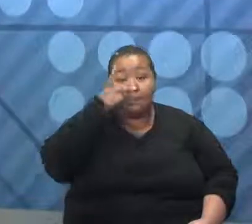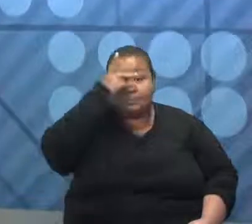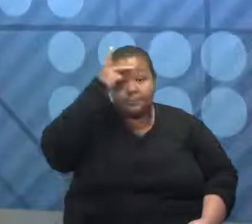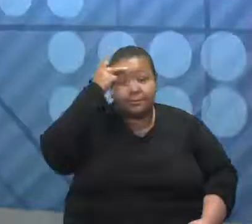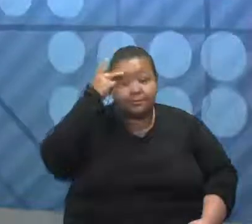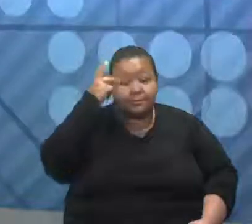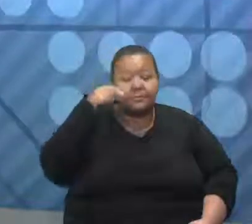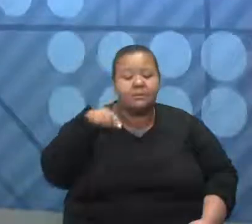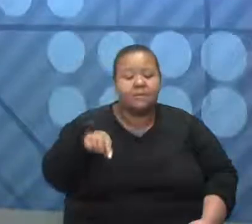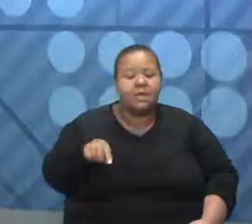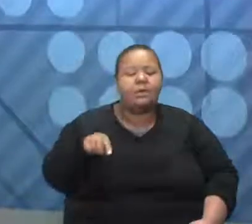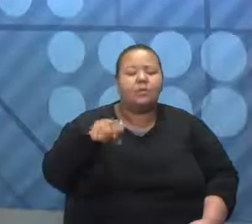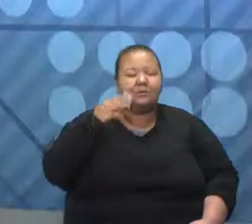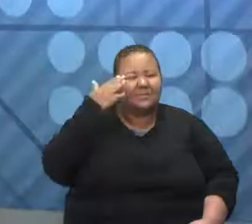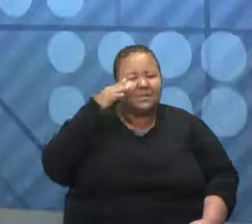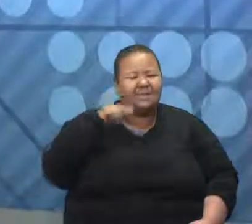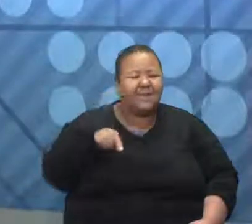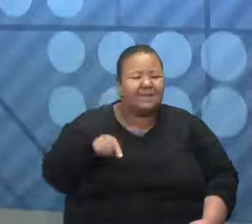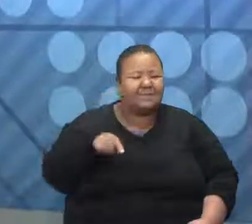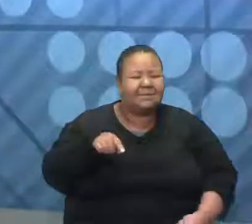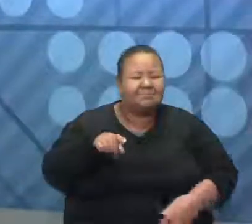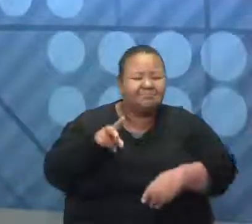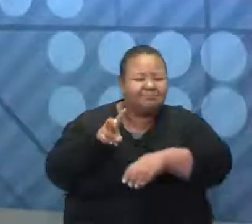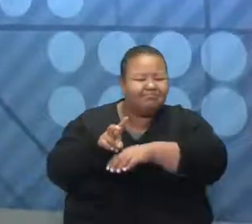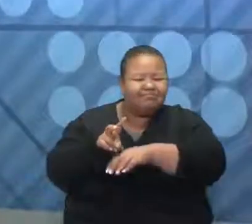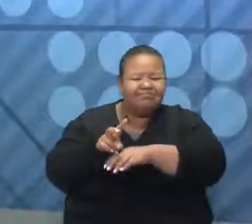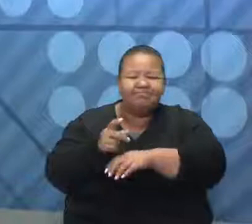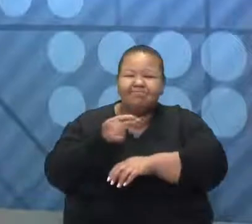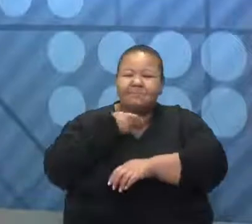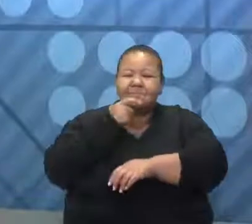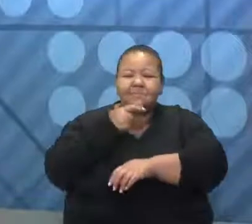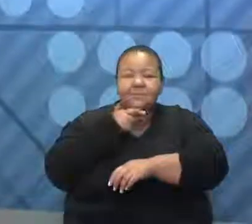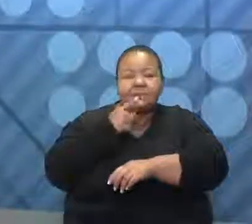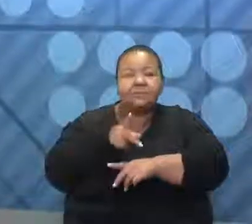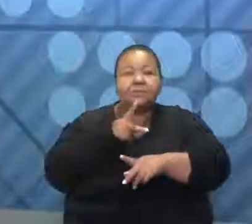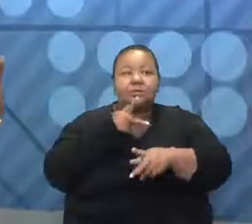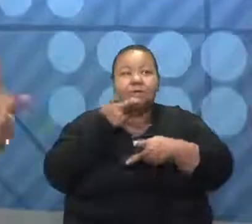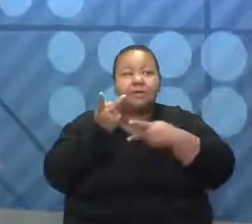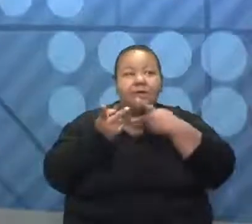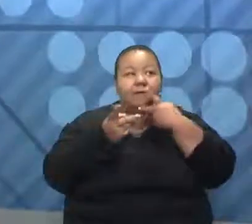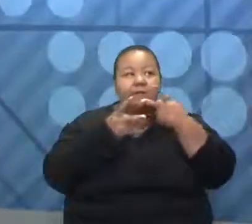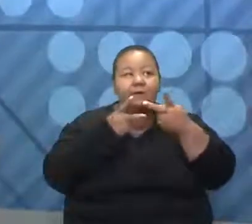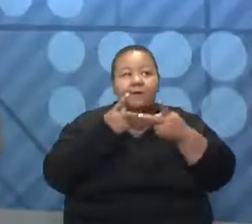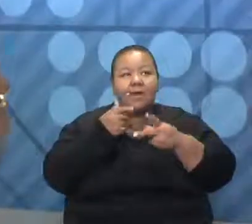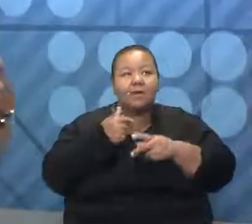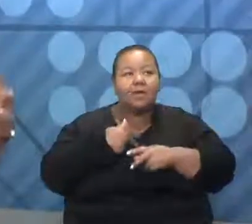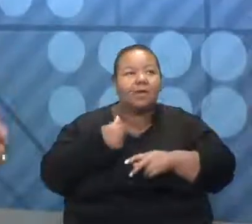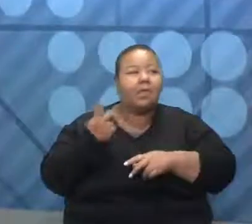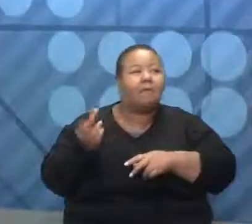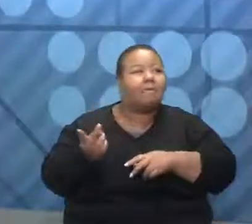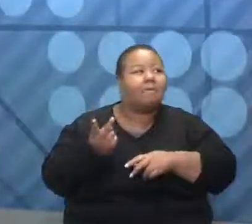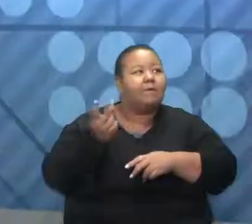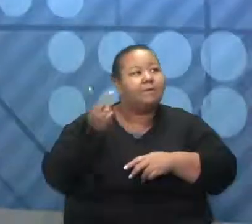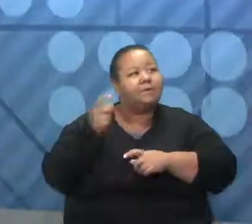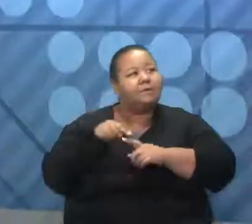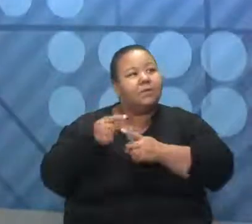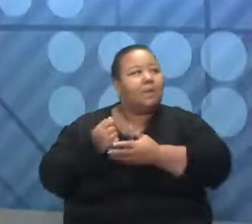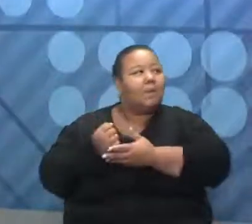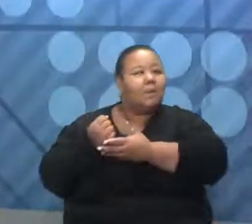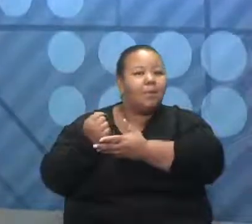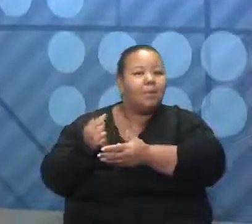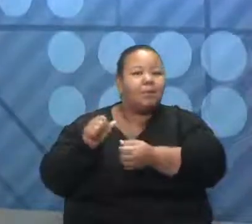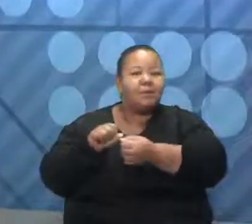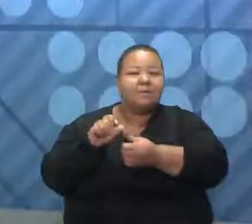de fato para ele. Eu só estou aqui no falar, né? Só estou simplesmente falando que eu estou valorizando, que eu dou apoio, mas não faço